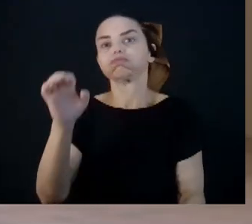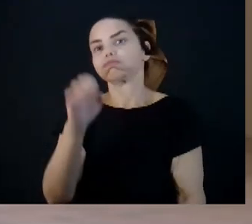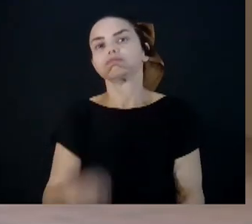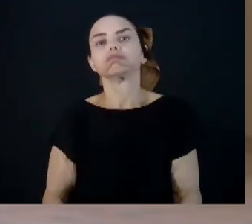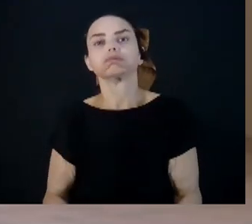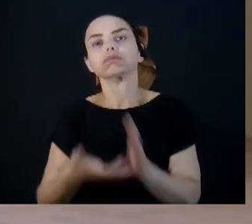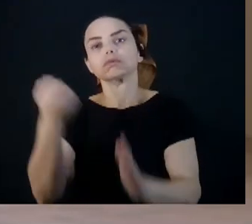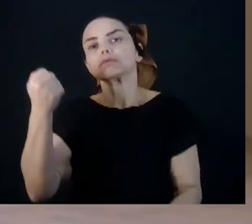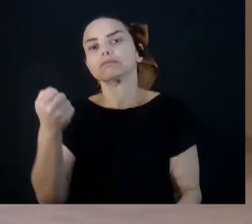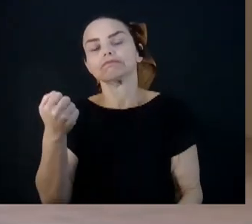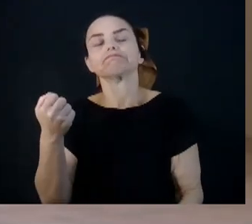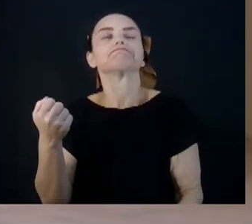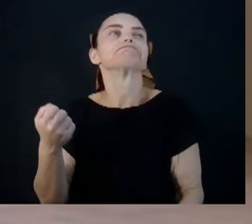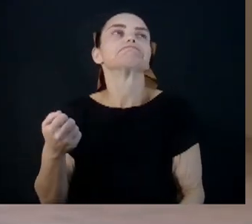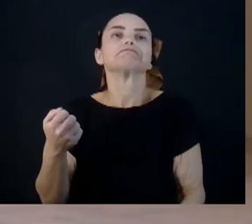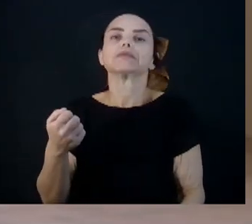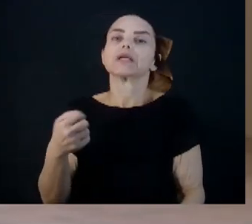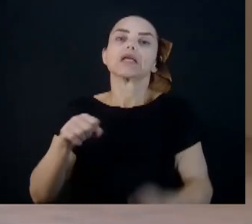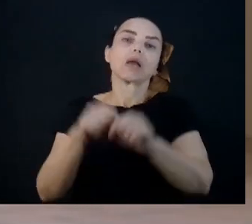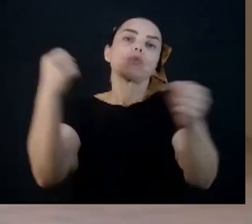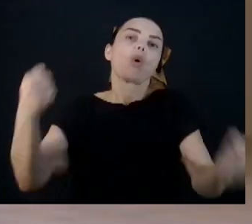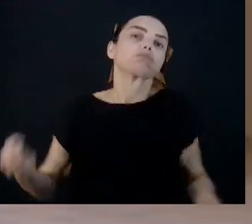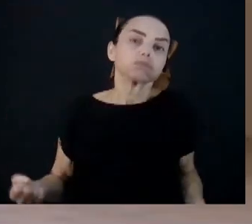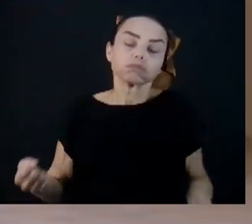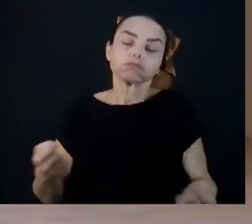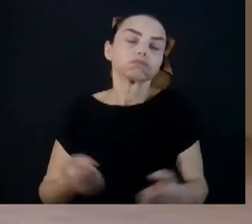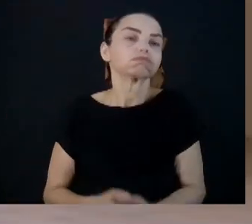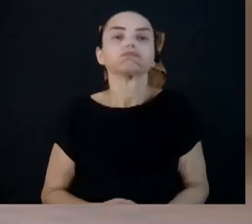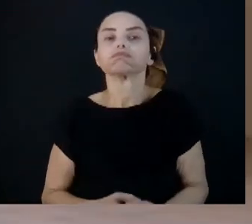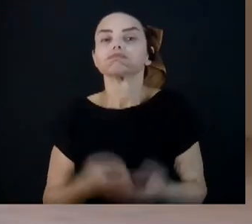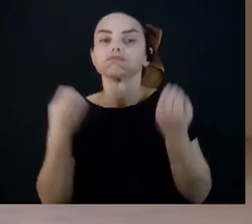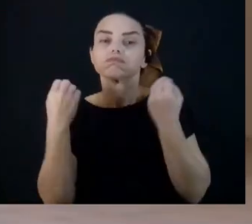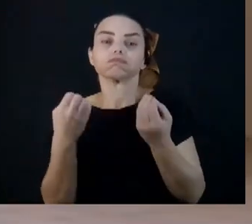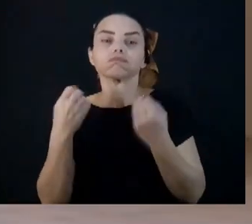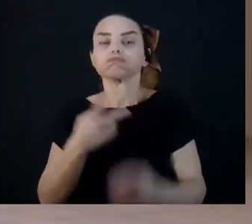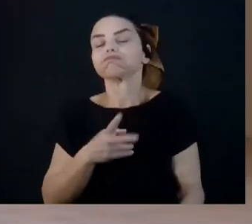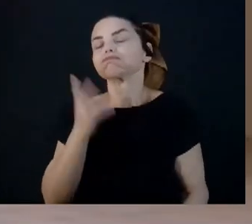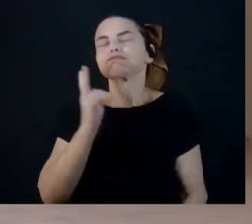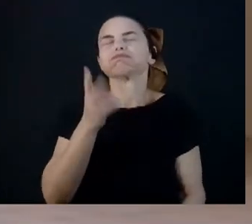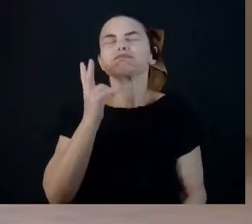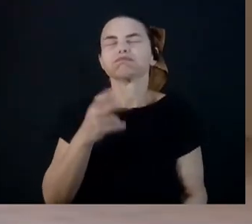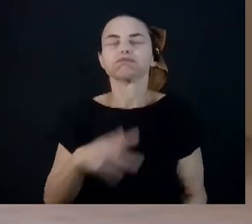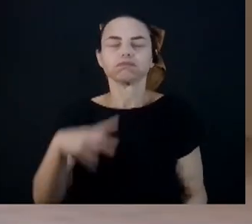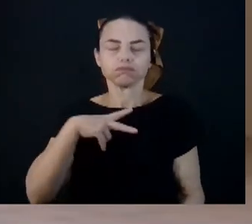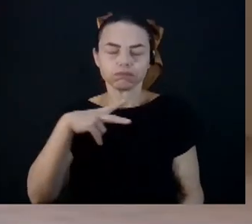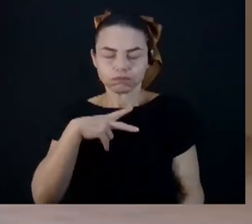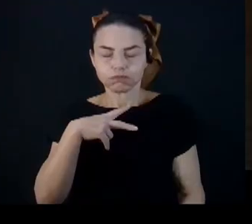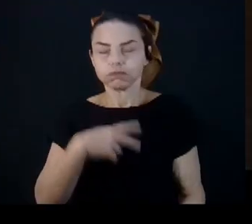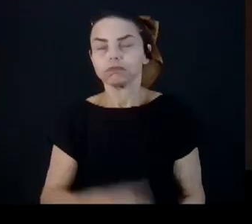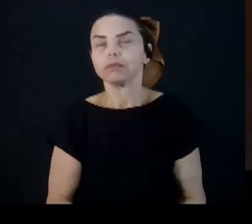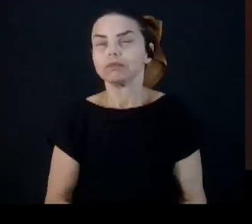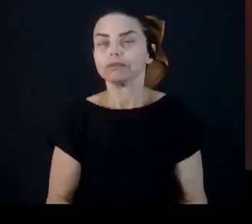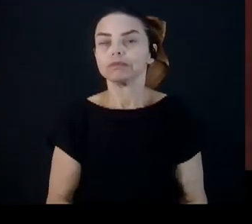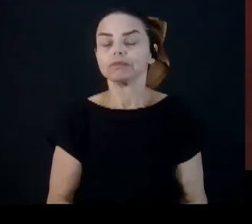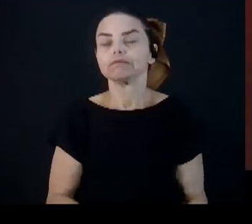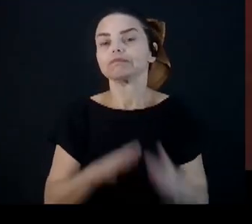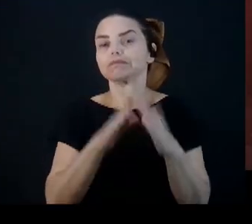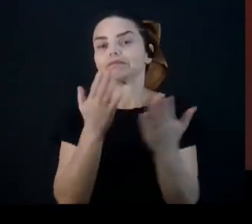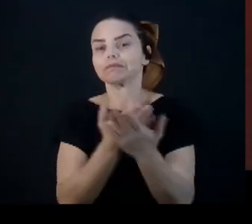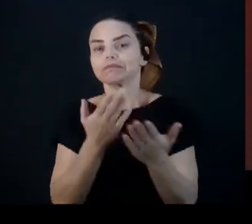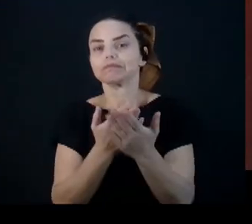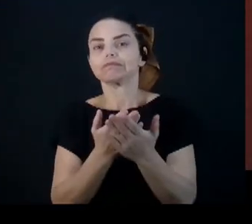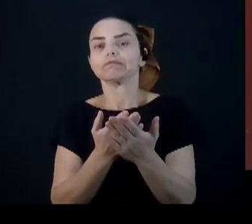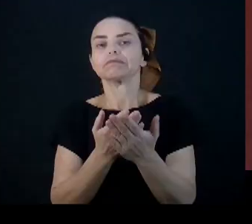convênio. E aí a gente não tinha condições de manter de forma particular, a escola. A sociedade